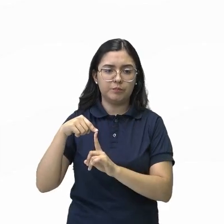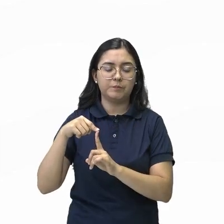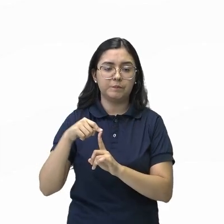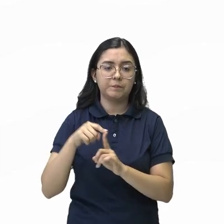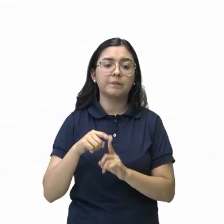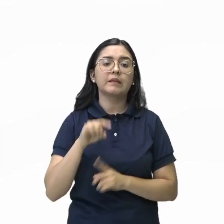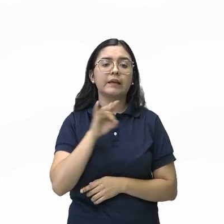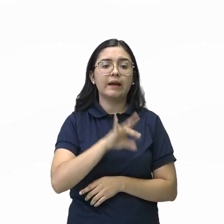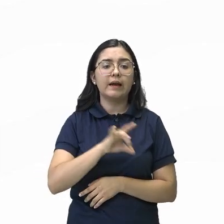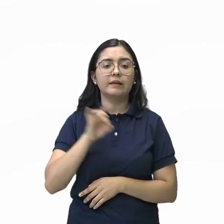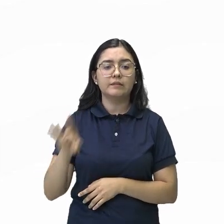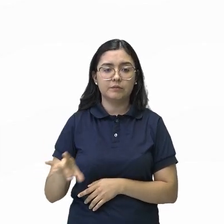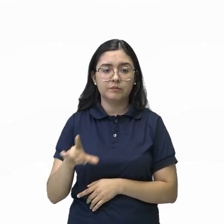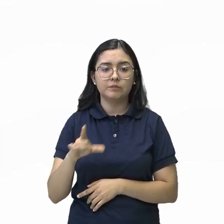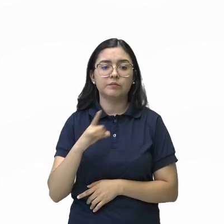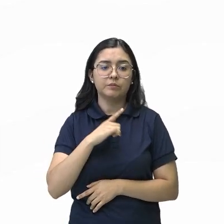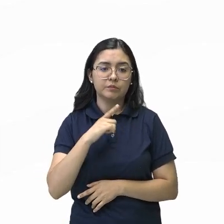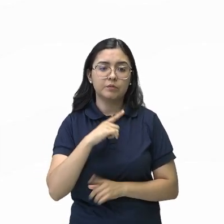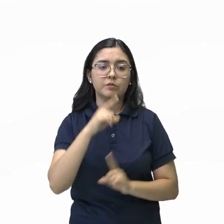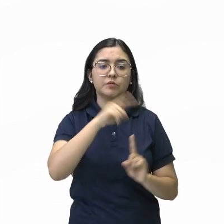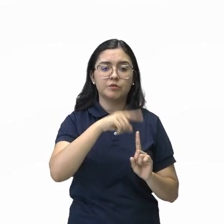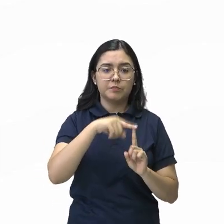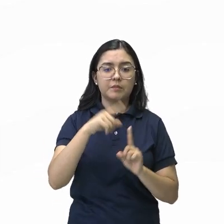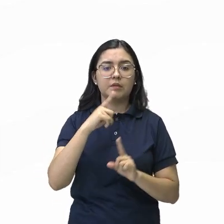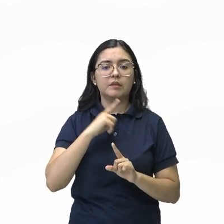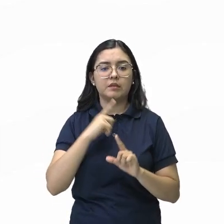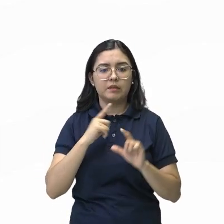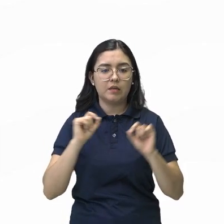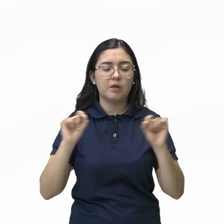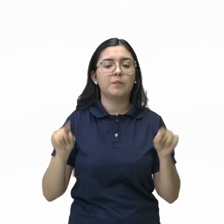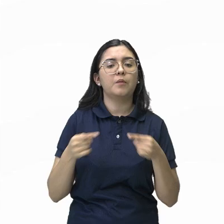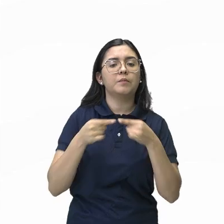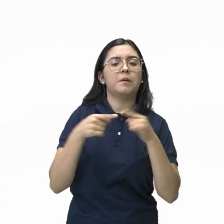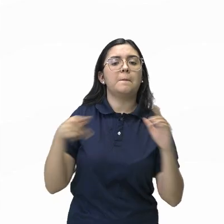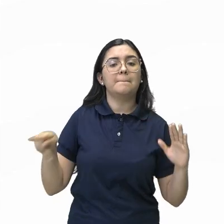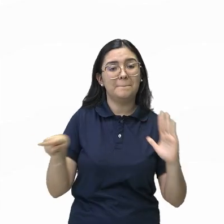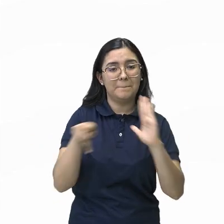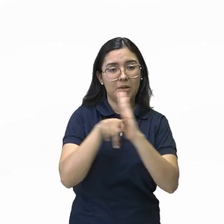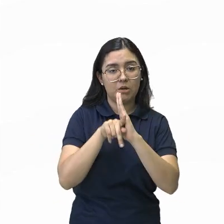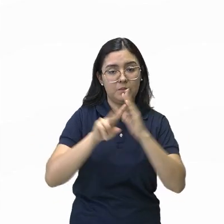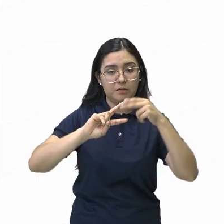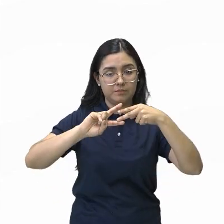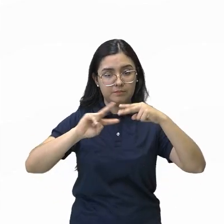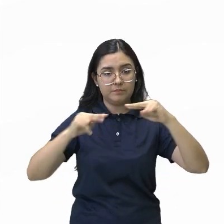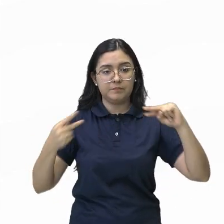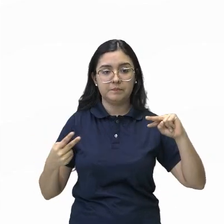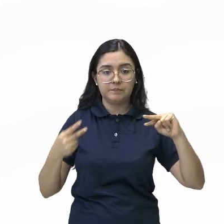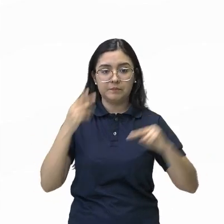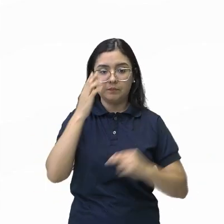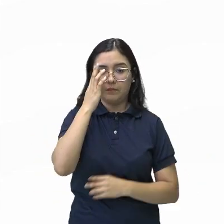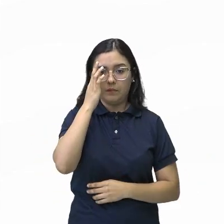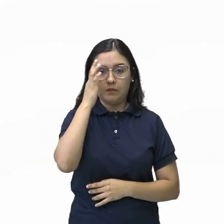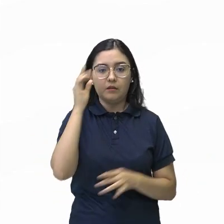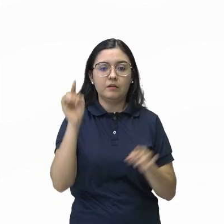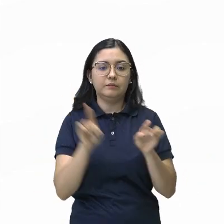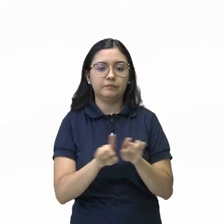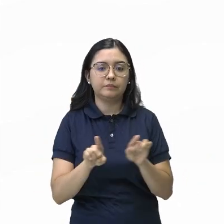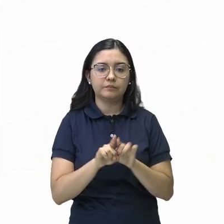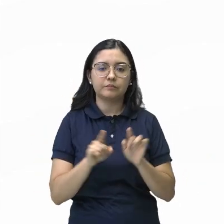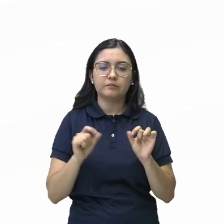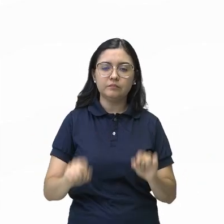Cada indivíduo em uma espécie tem uma combinação exclusiva de genes e uma